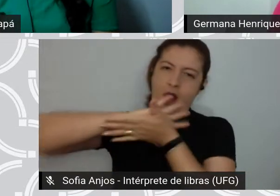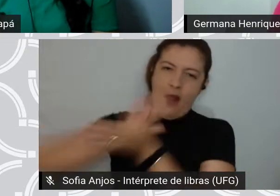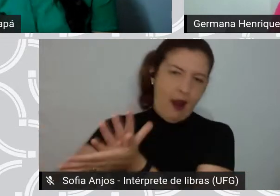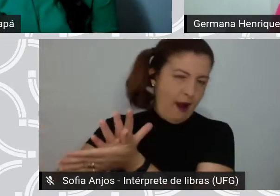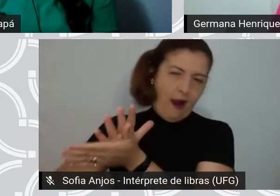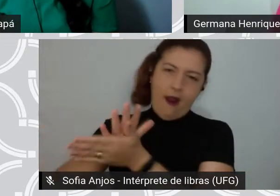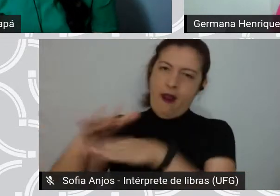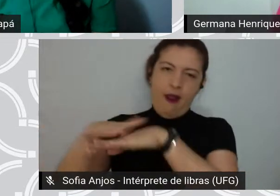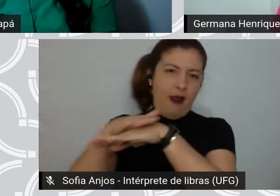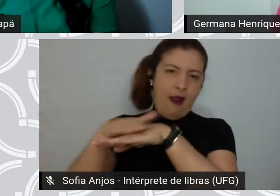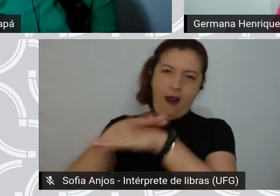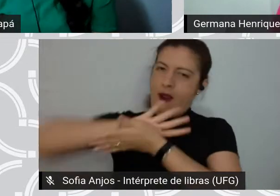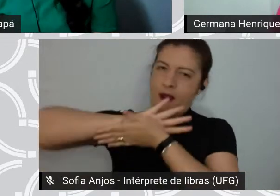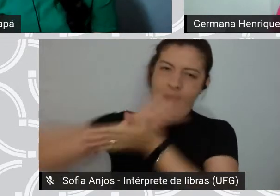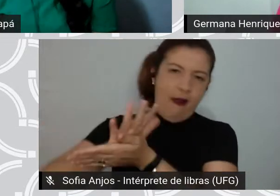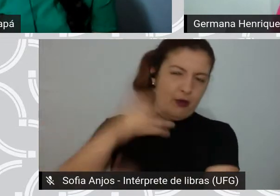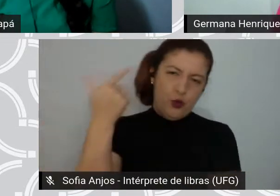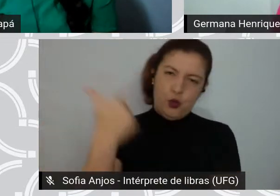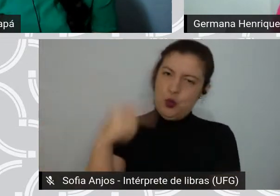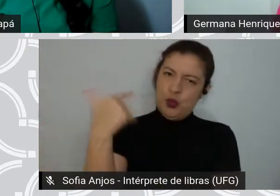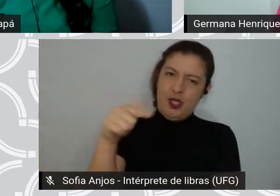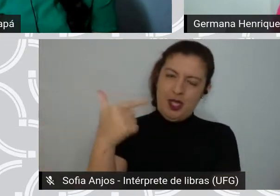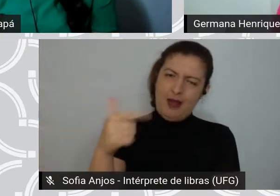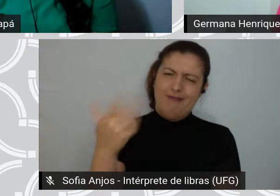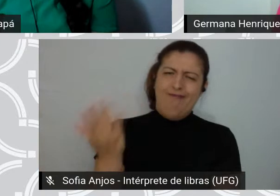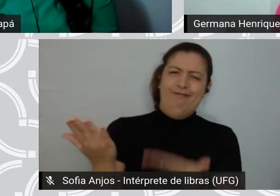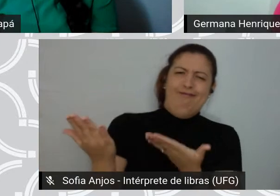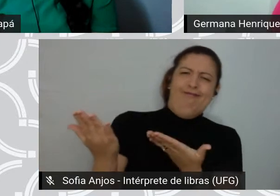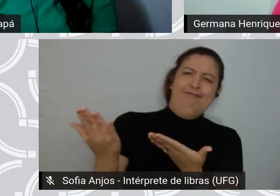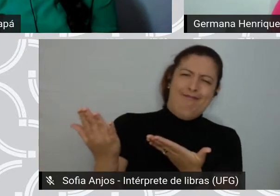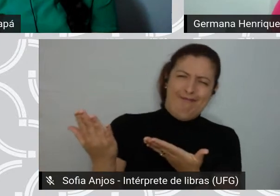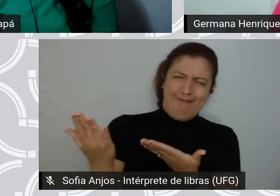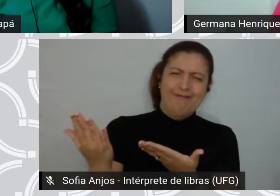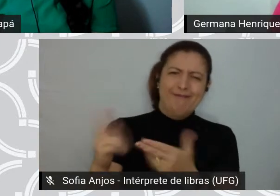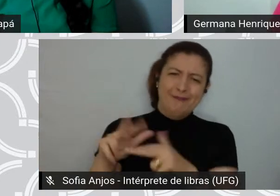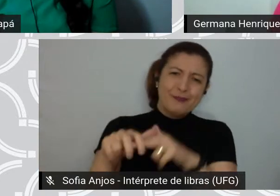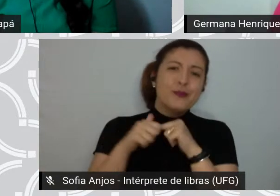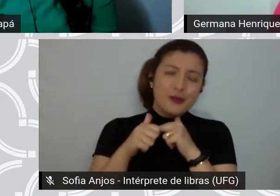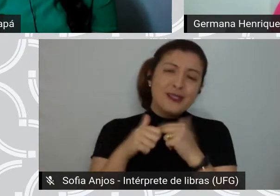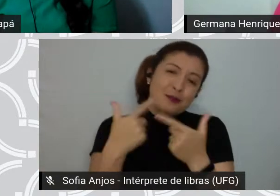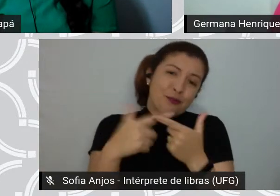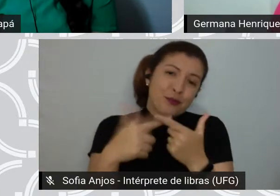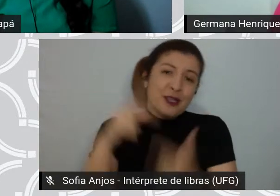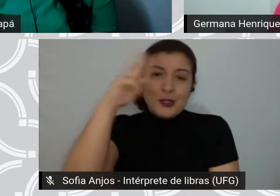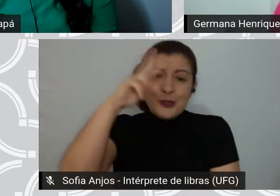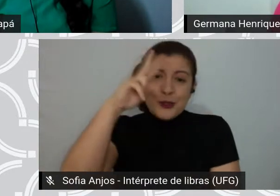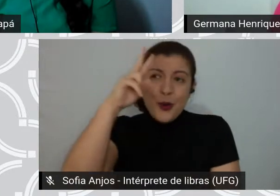a tradução como inacabamento, né, e